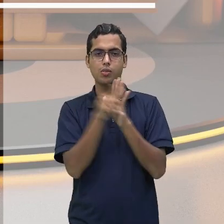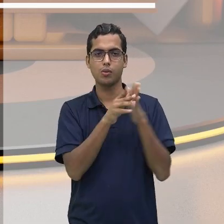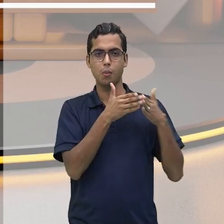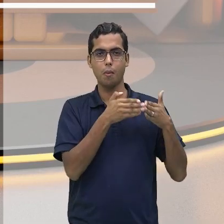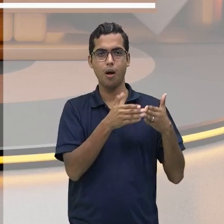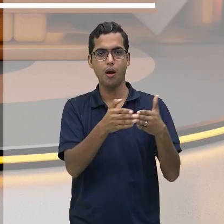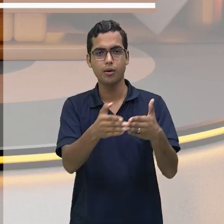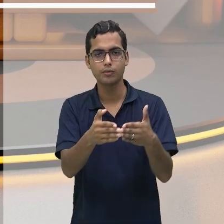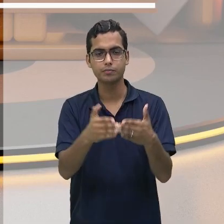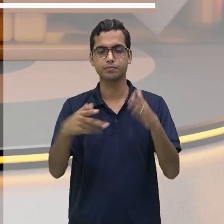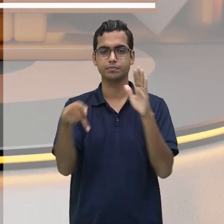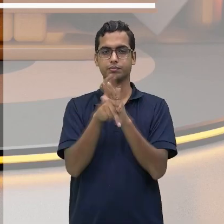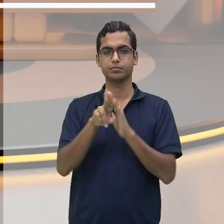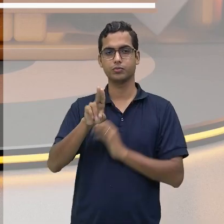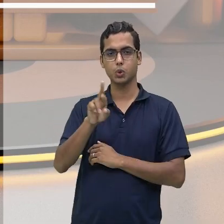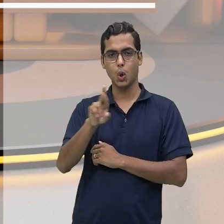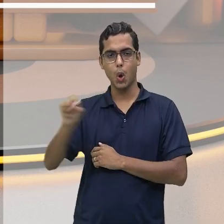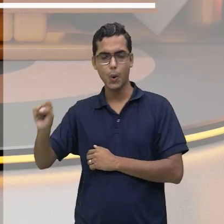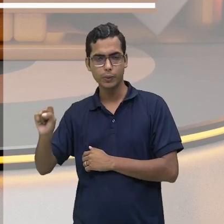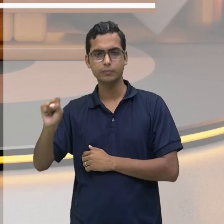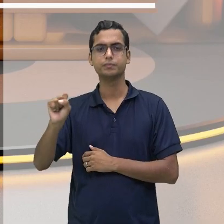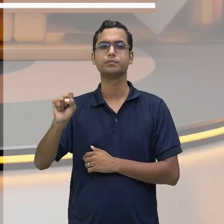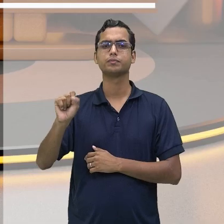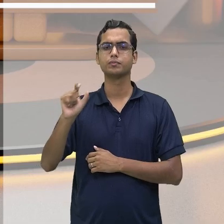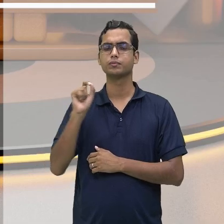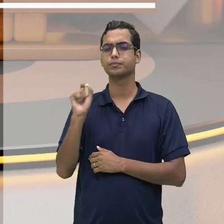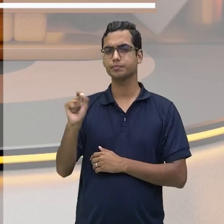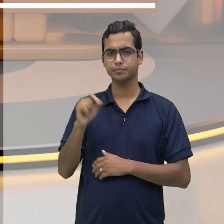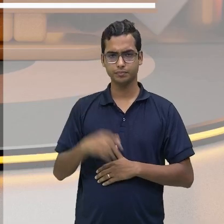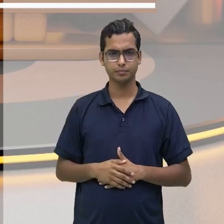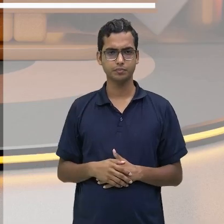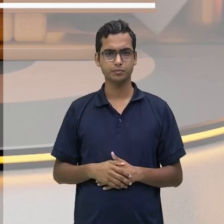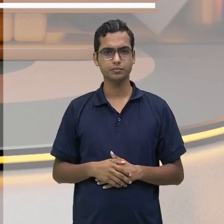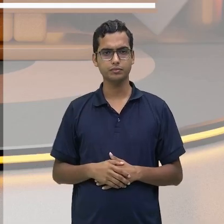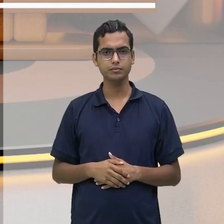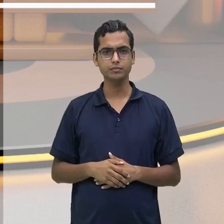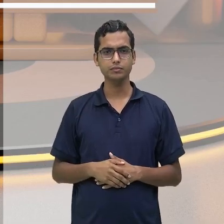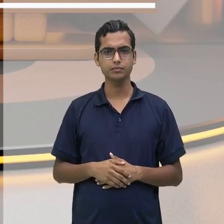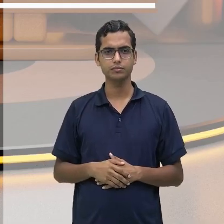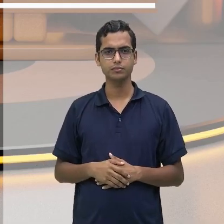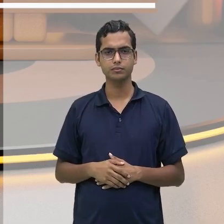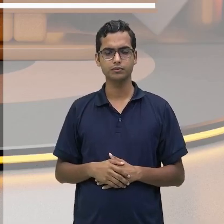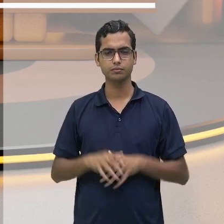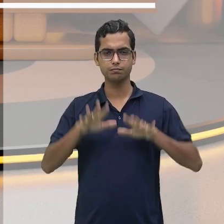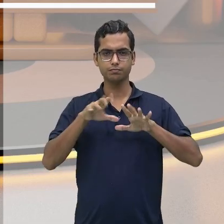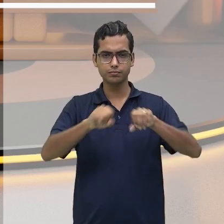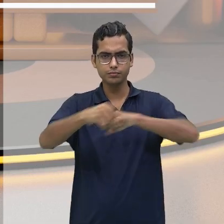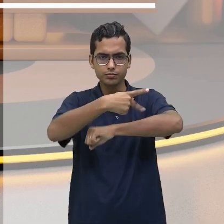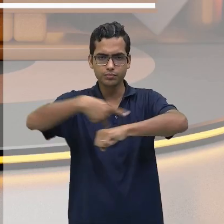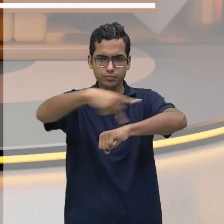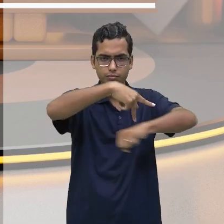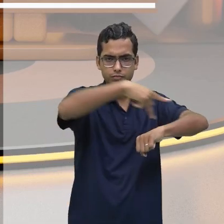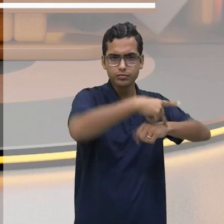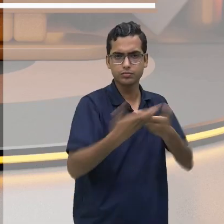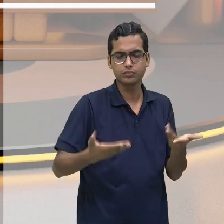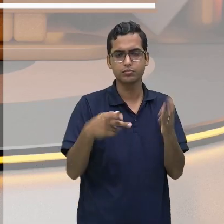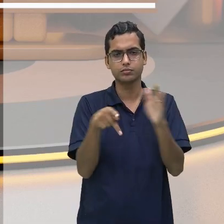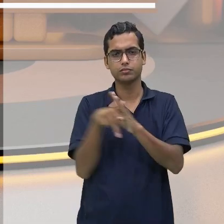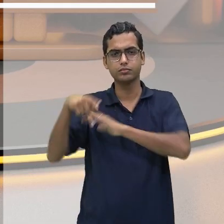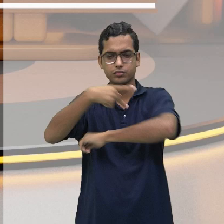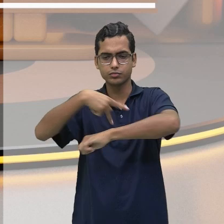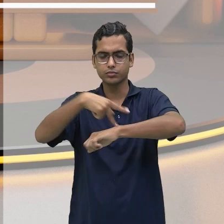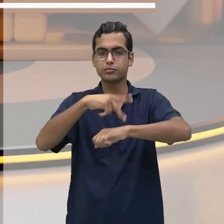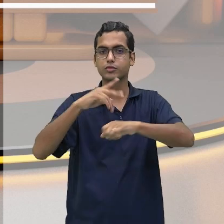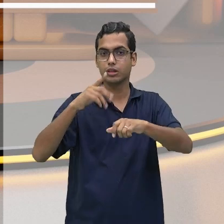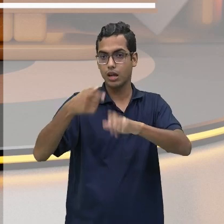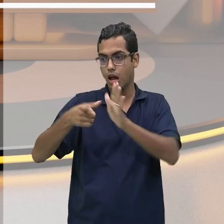União Soviética, gente, havia ficado aí em territórios de nações que agora estavam se tornando